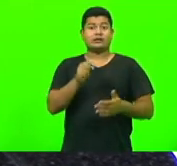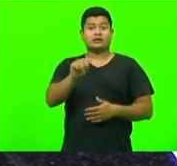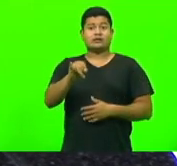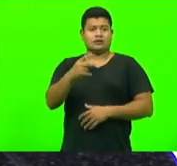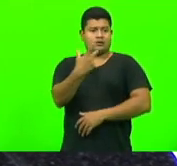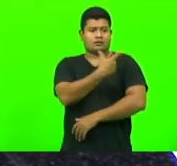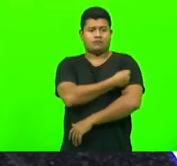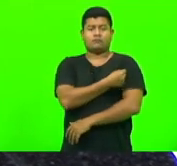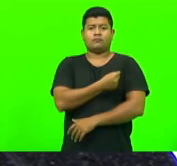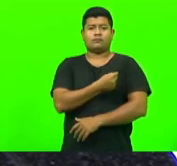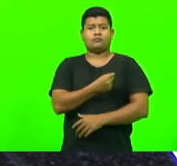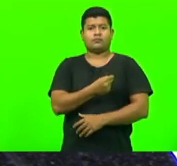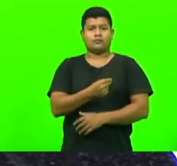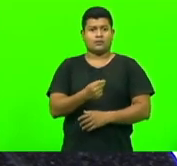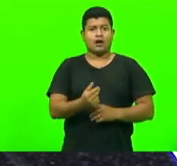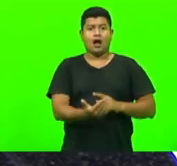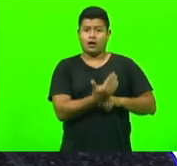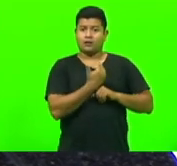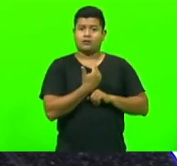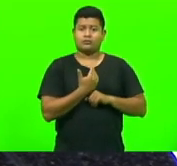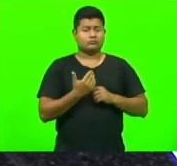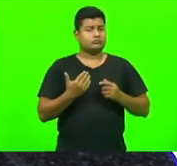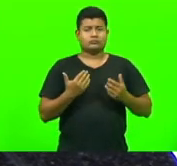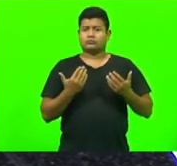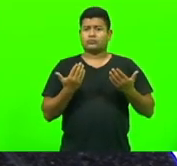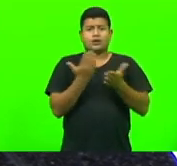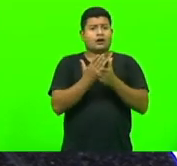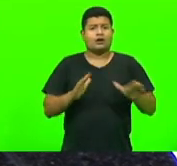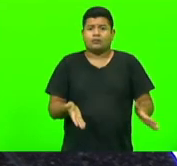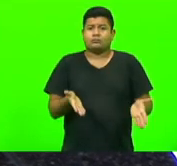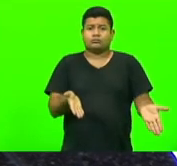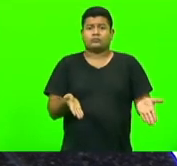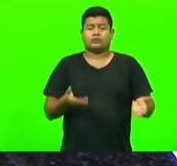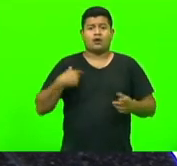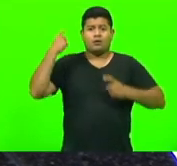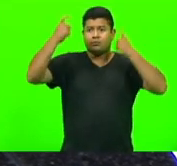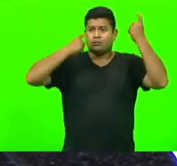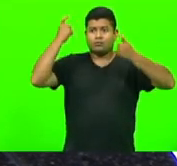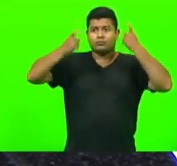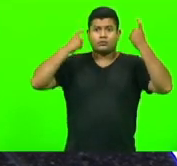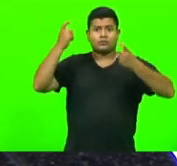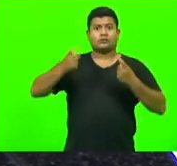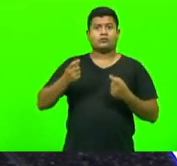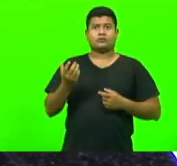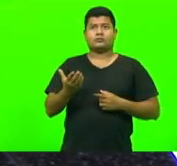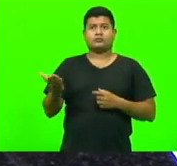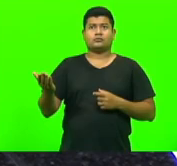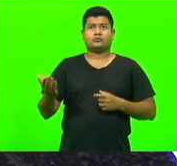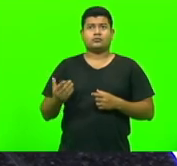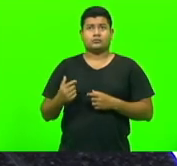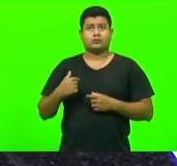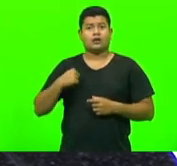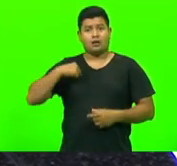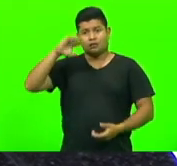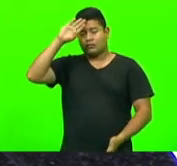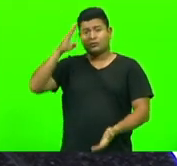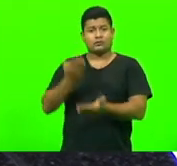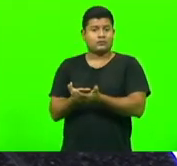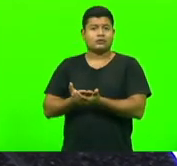com a terceira dose, e o que, que eu tenho que estar preocupado com quem não vacinou se a vacina funciona? Eu acredito que ela funciona,